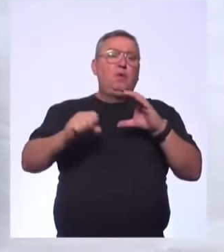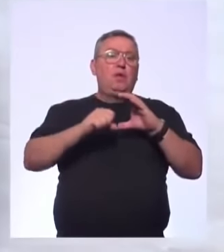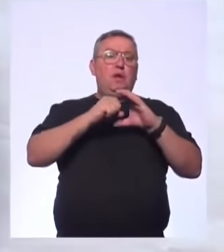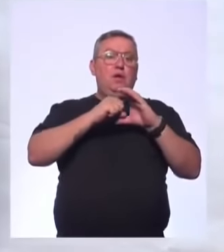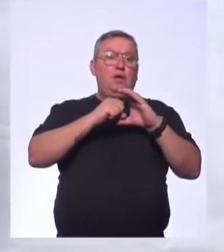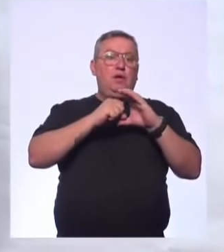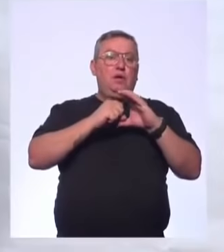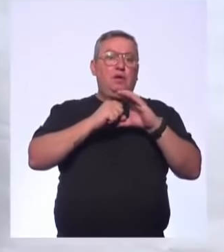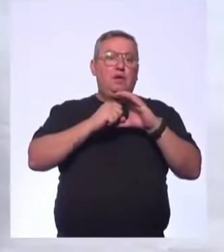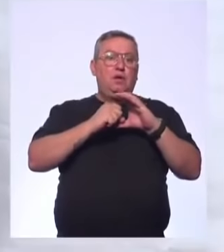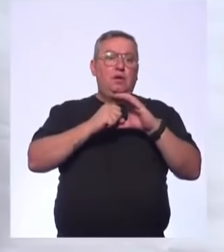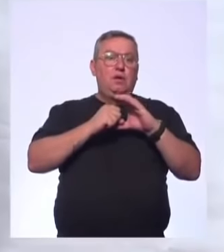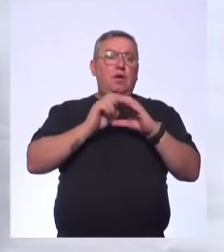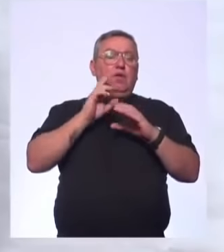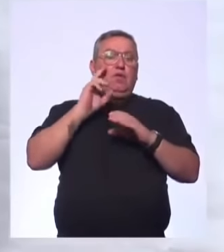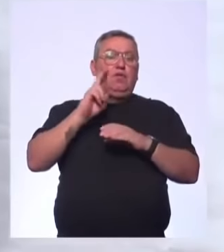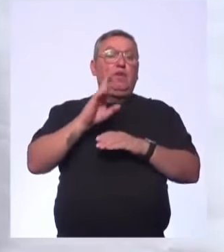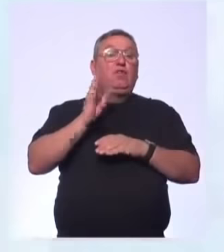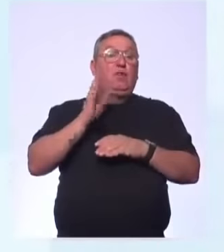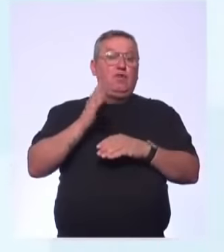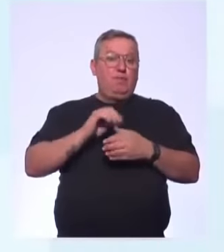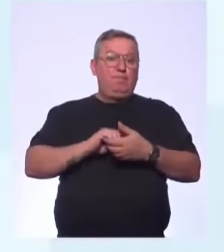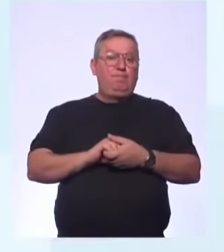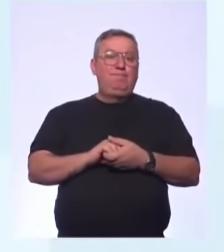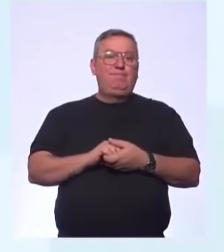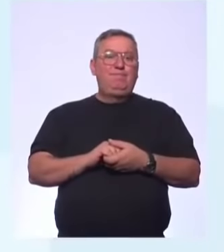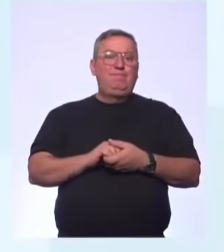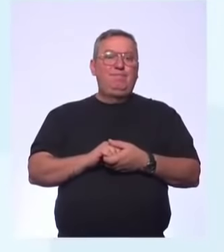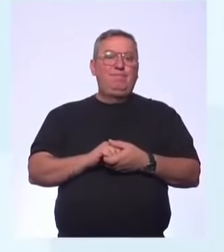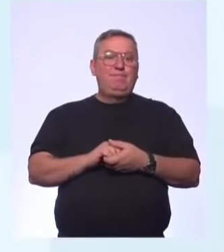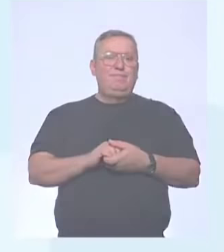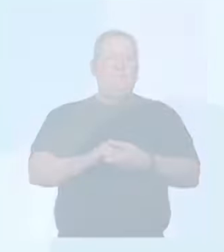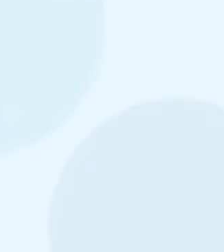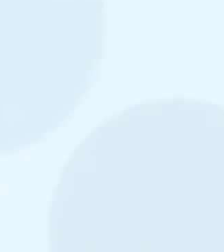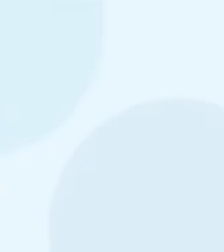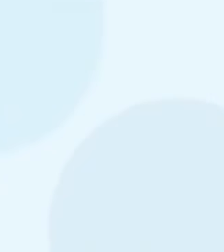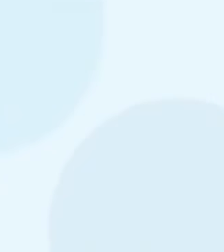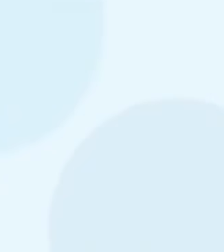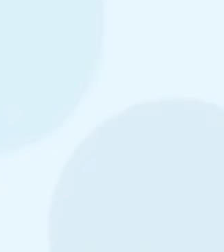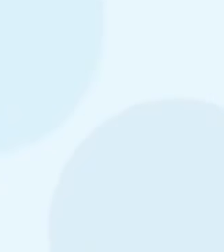inglês, ok? See you later, te vejo daqui a pouco.